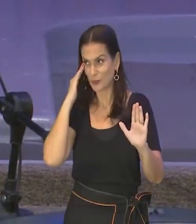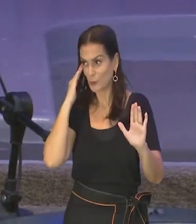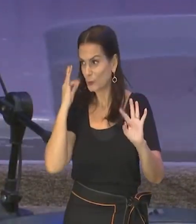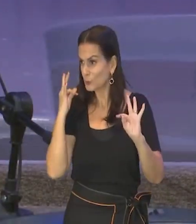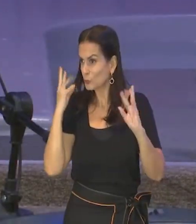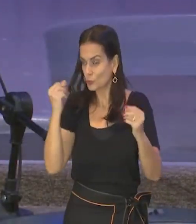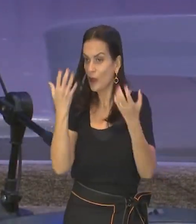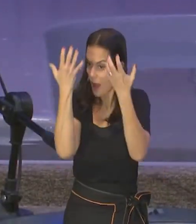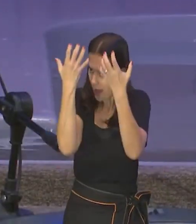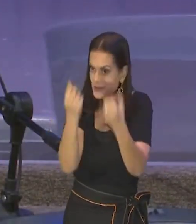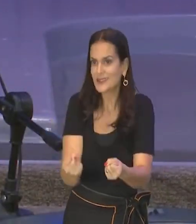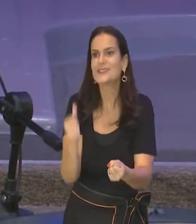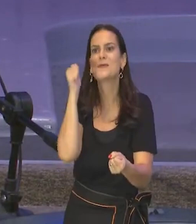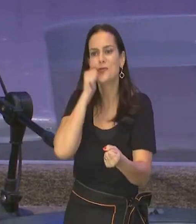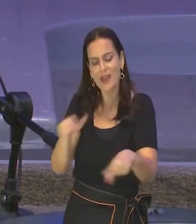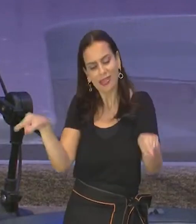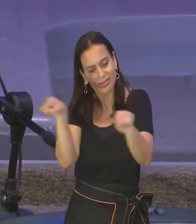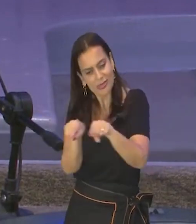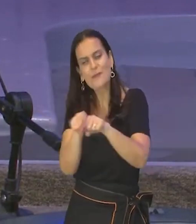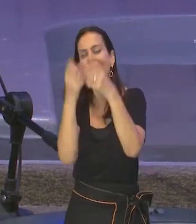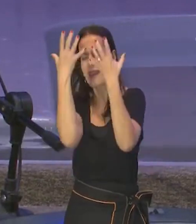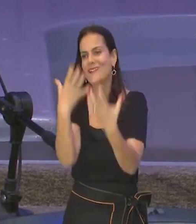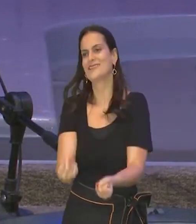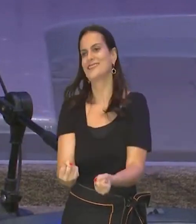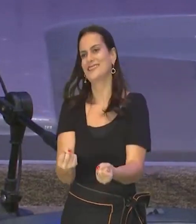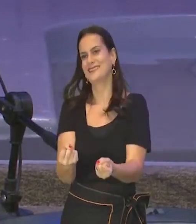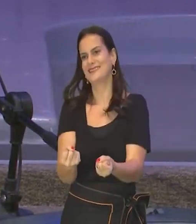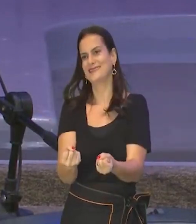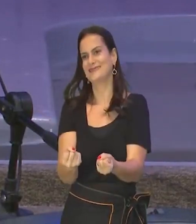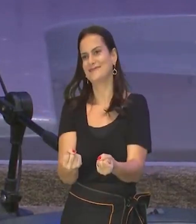elas aceitam também esta mensagem.